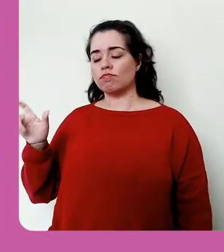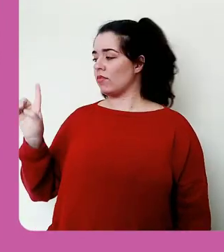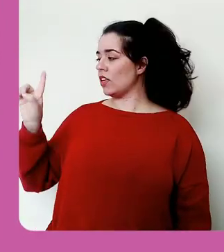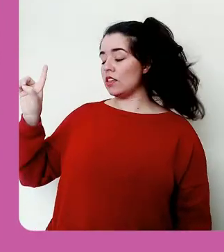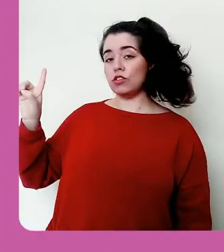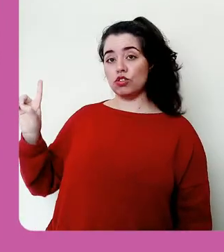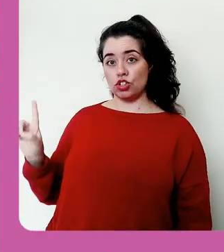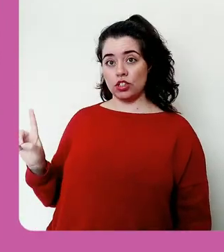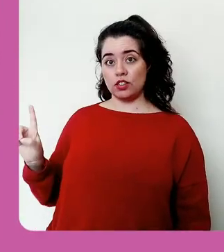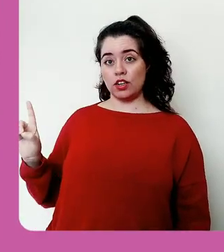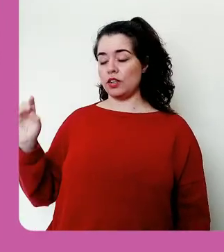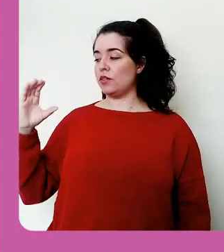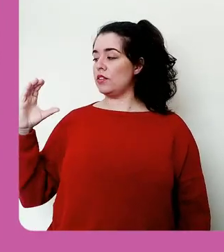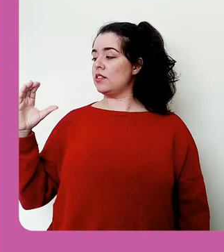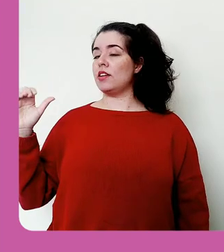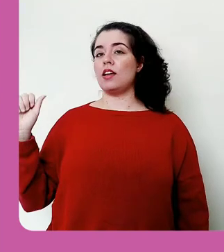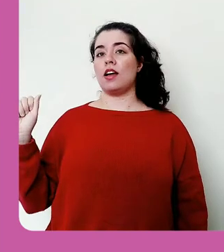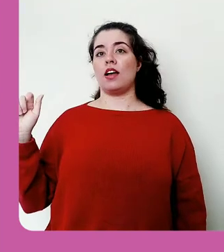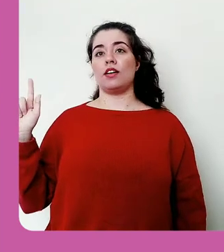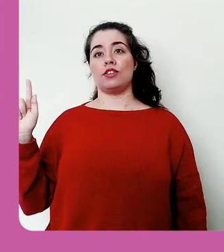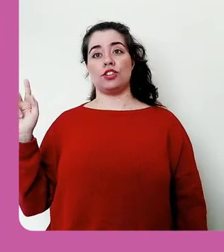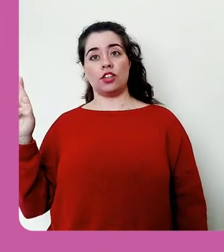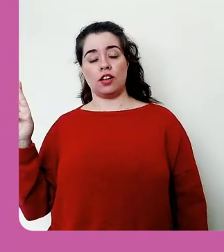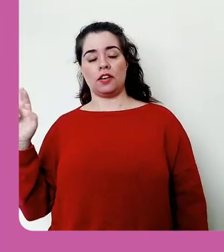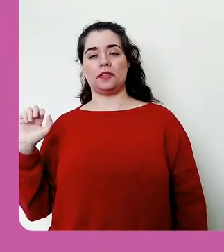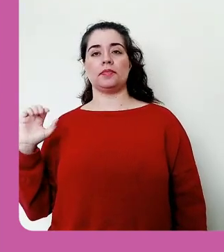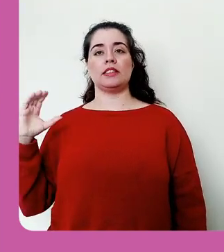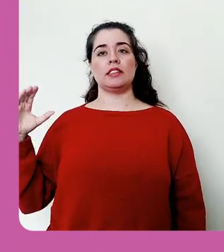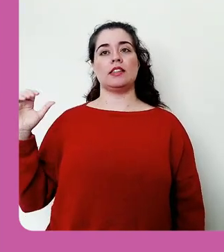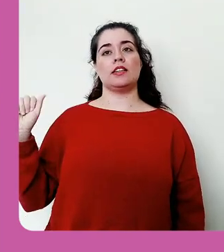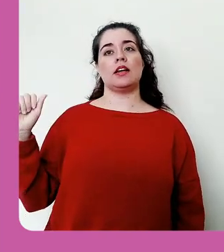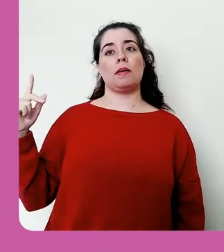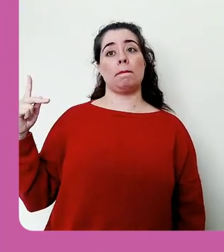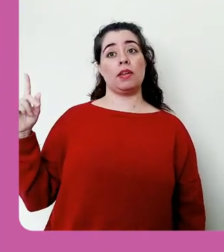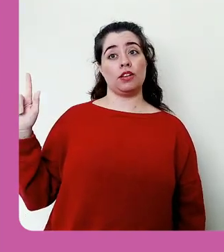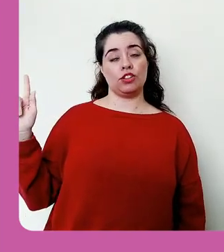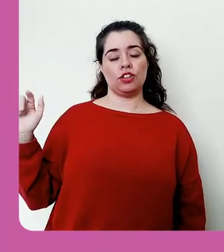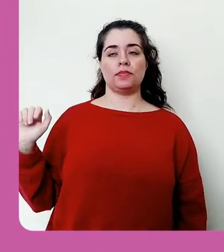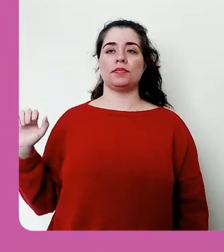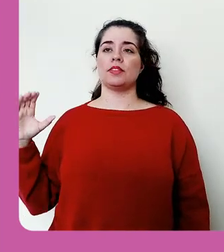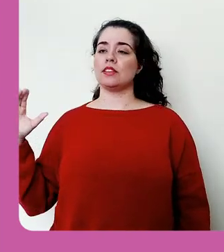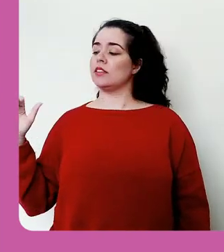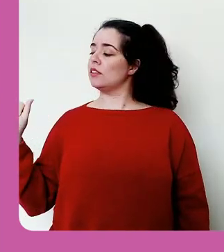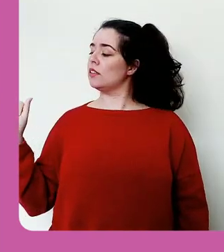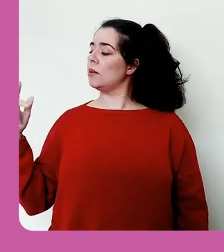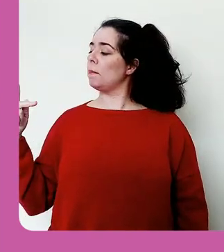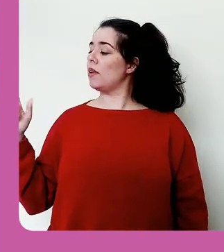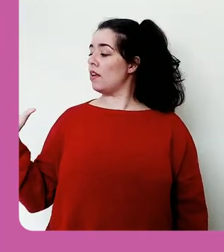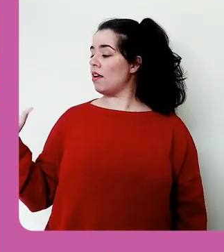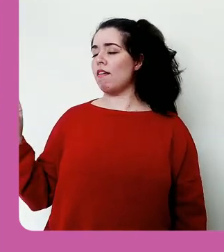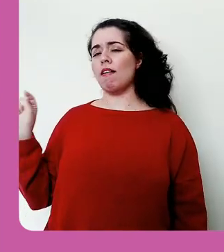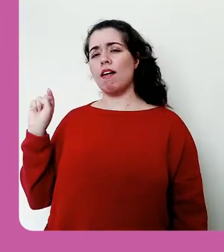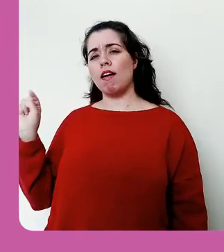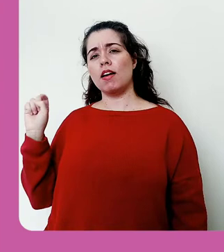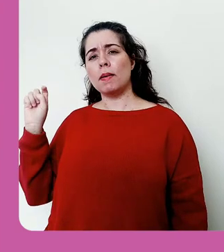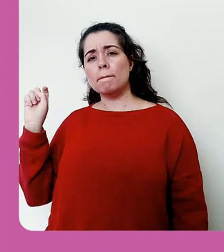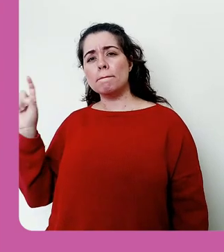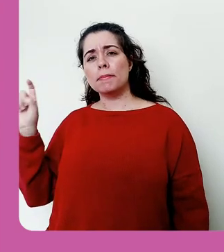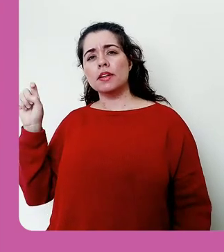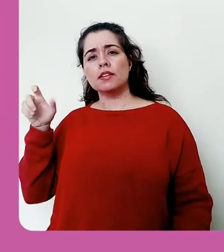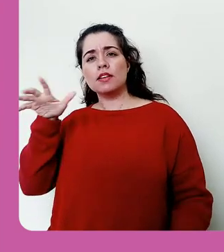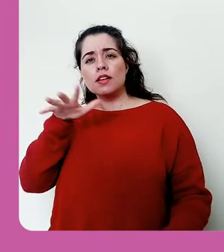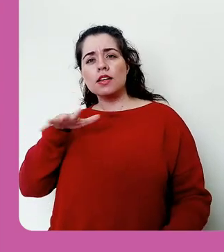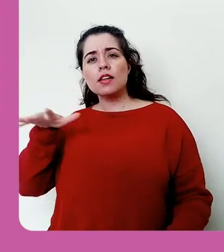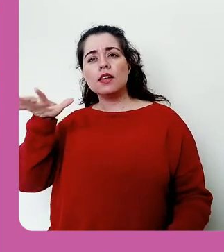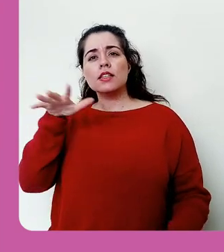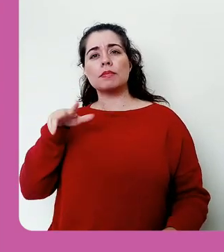Do lado direito, nesse bloco chamado CAGR, CAPG, CAPL, encontramos o link Espaços do